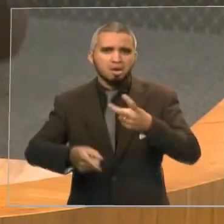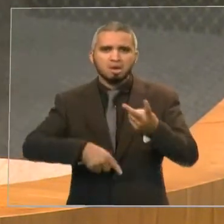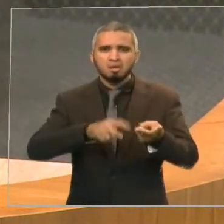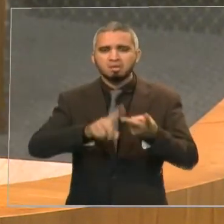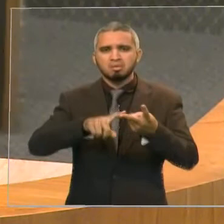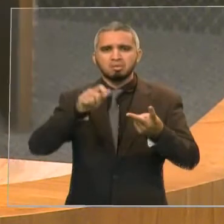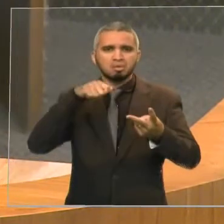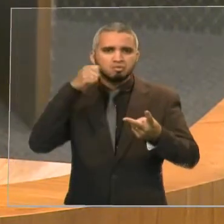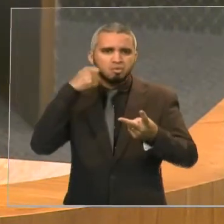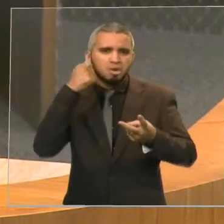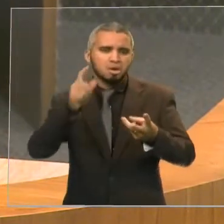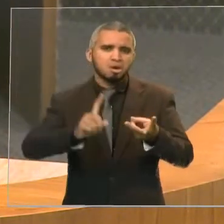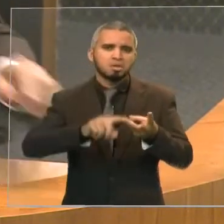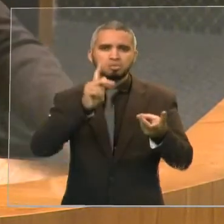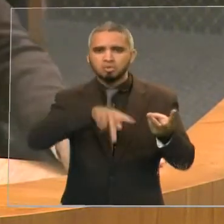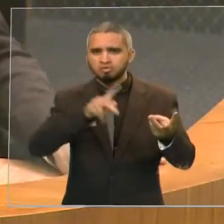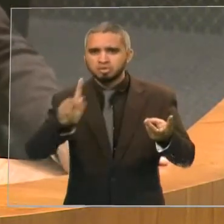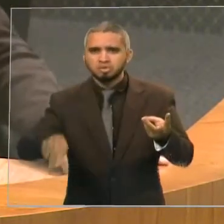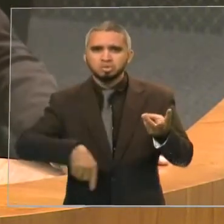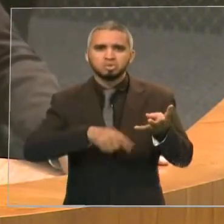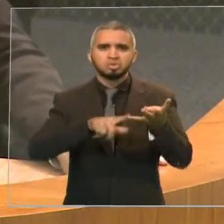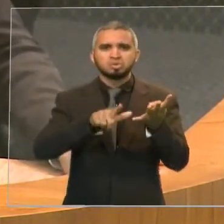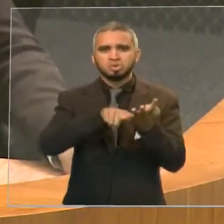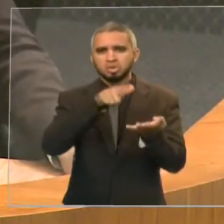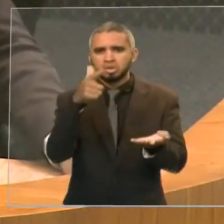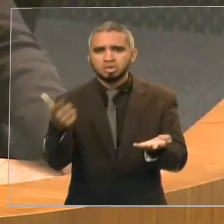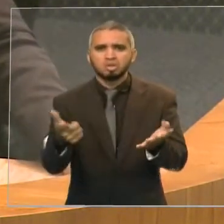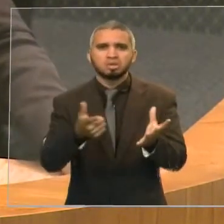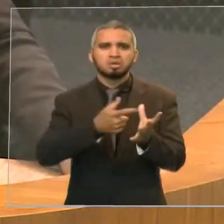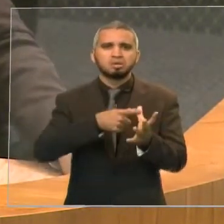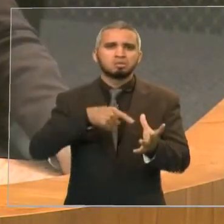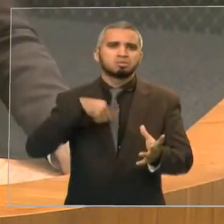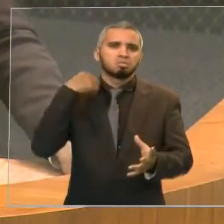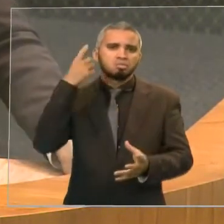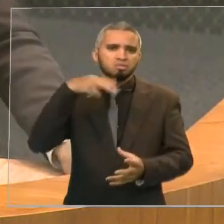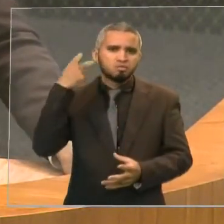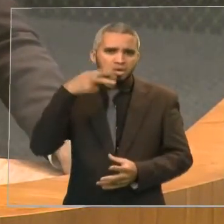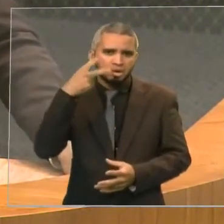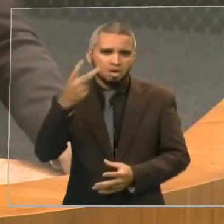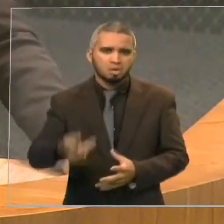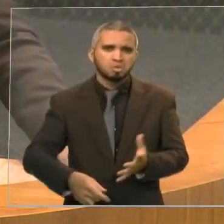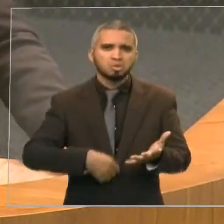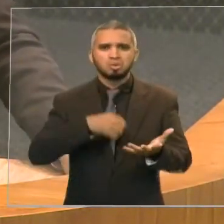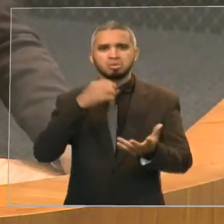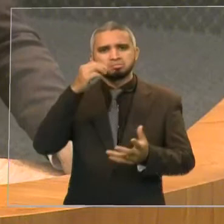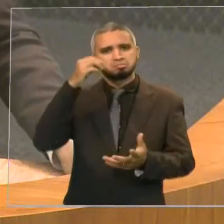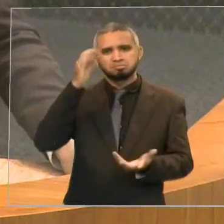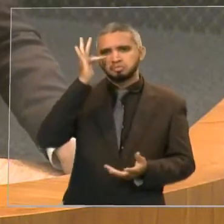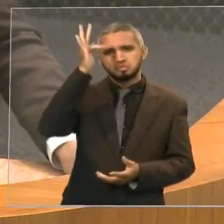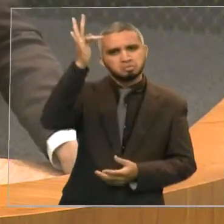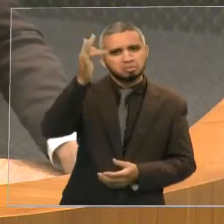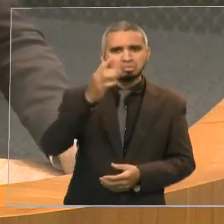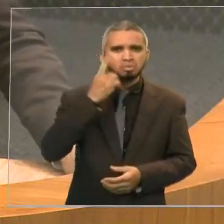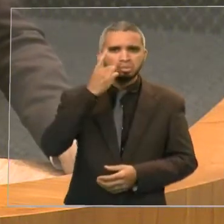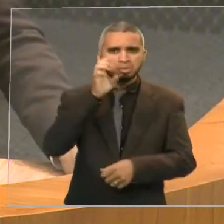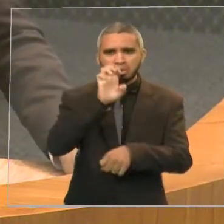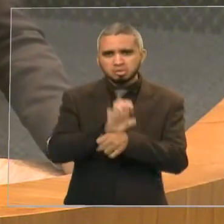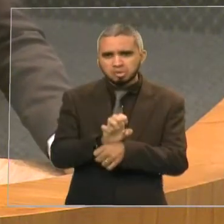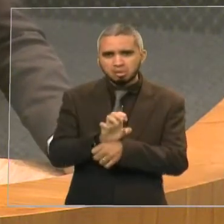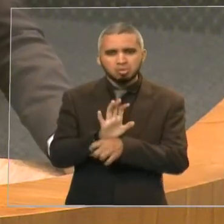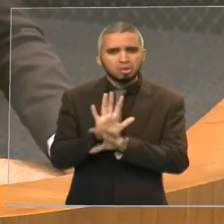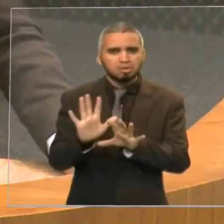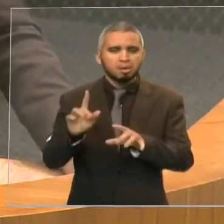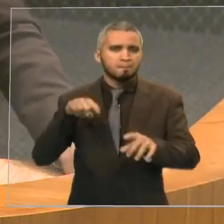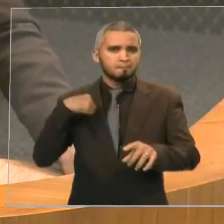jornalistas, vereadores, deputados e, quem sabe, até governador do estado. Não vamos arredar um só milímetro